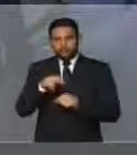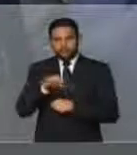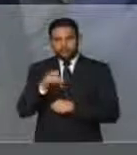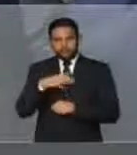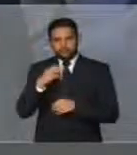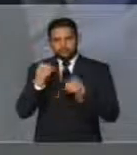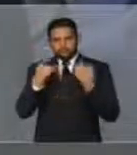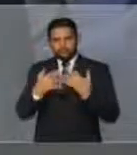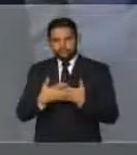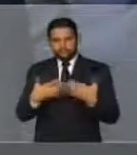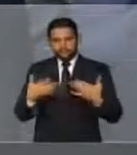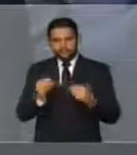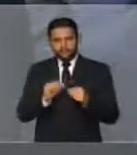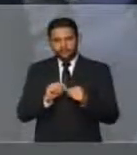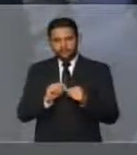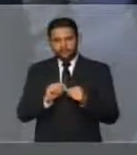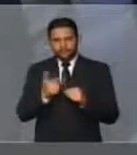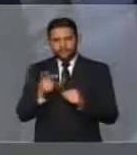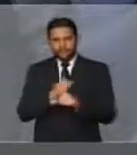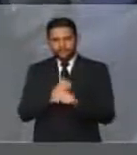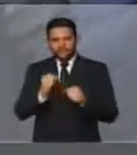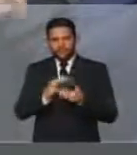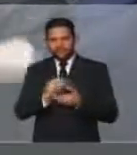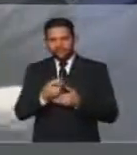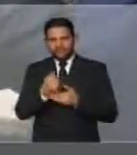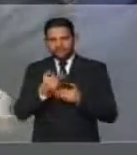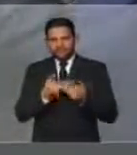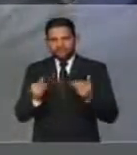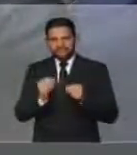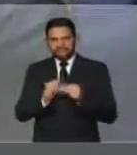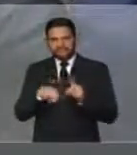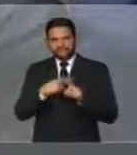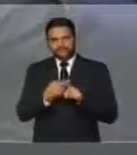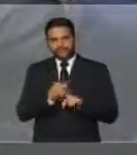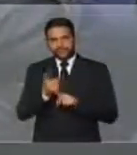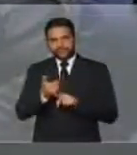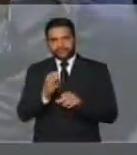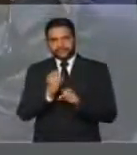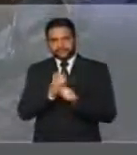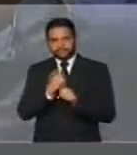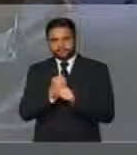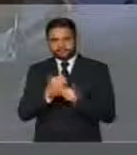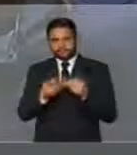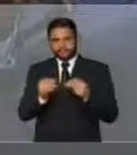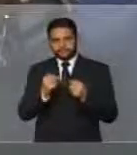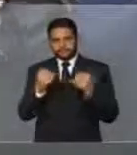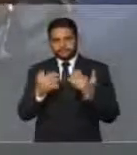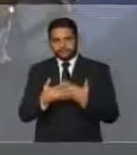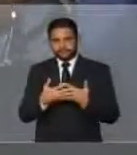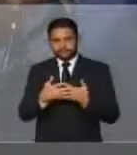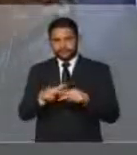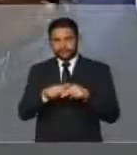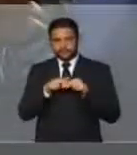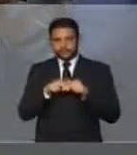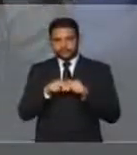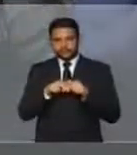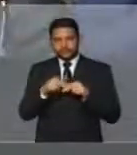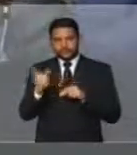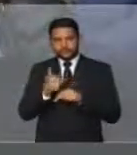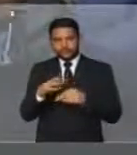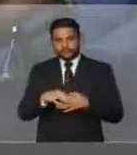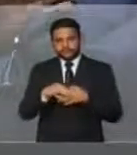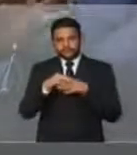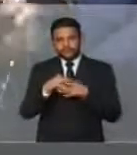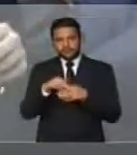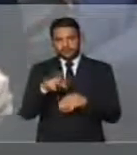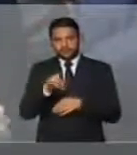moralmente justificável, não é financeiramente e tampouco orçamentariamente justificado. Por isso, como